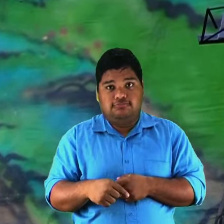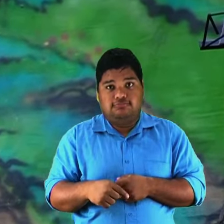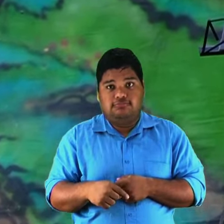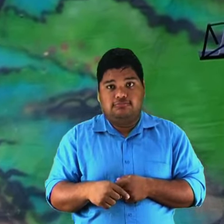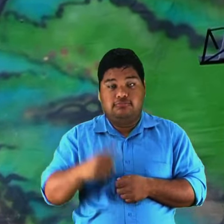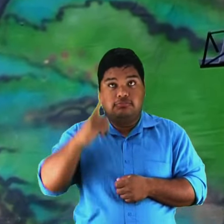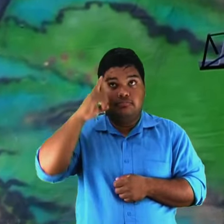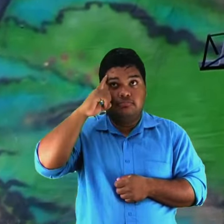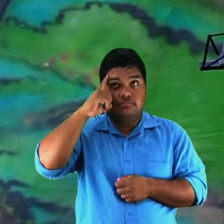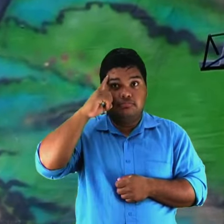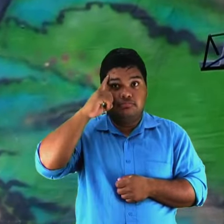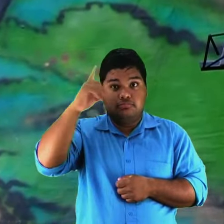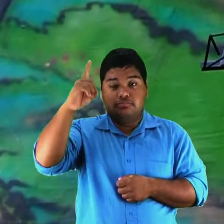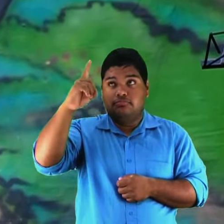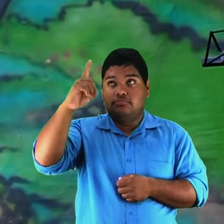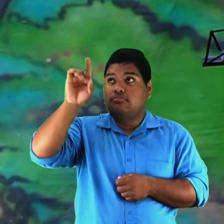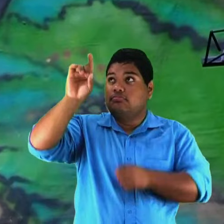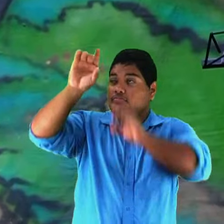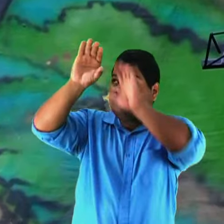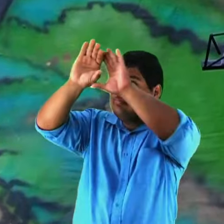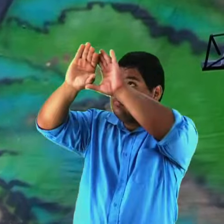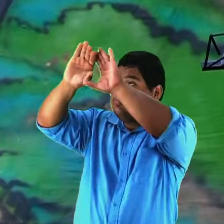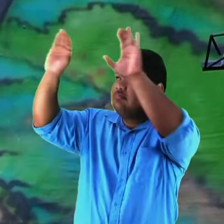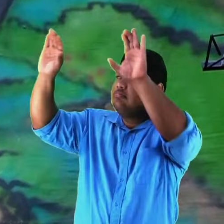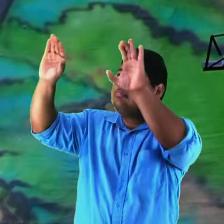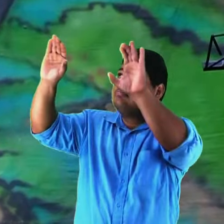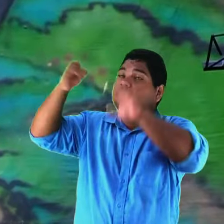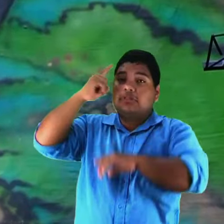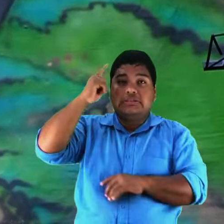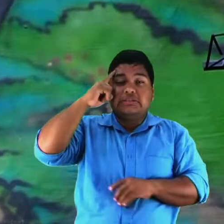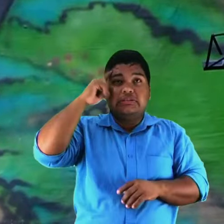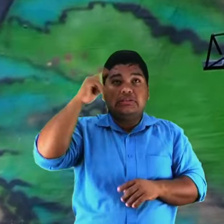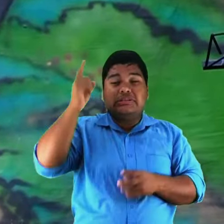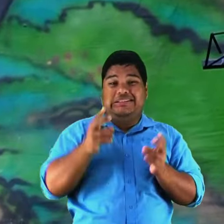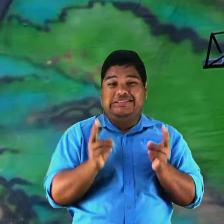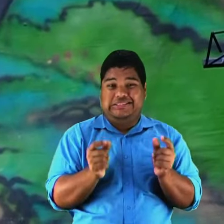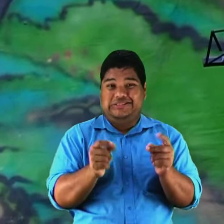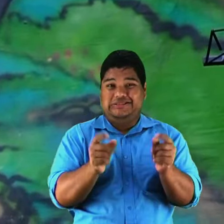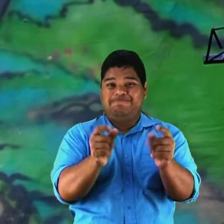pensando no que é celestial, pensando no que é eterno,